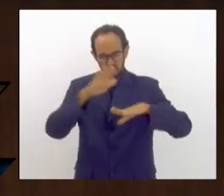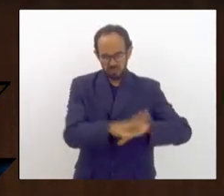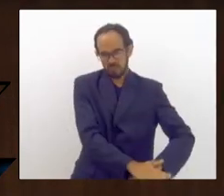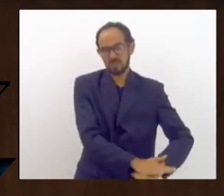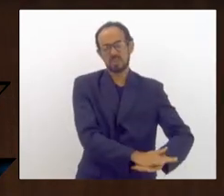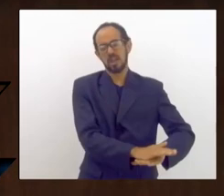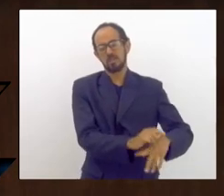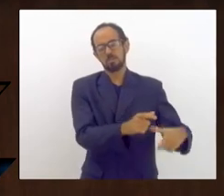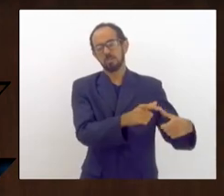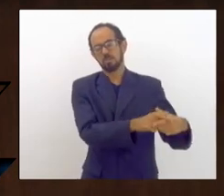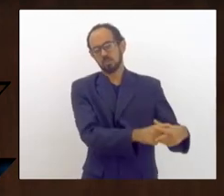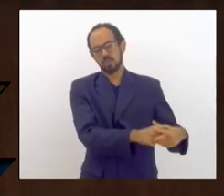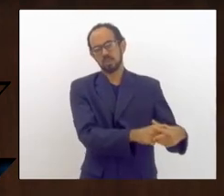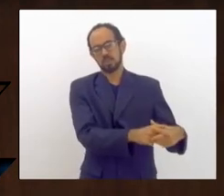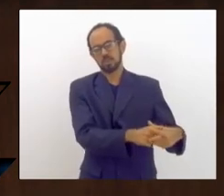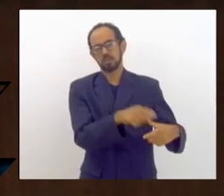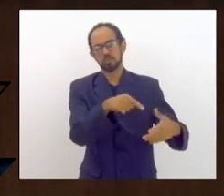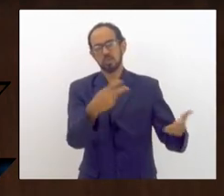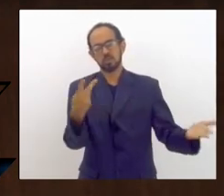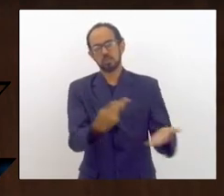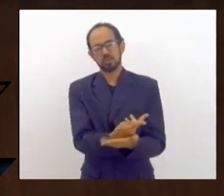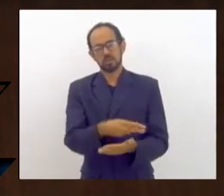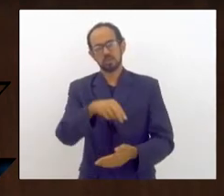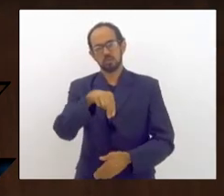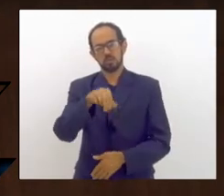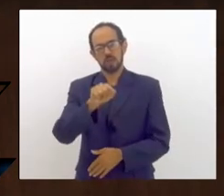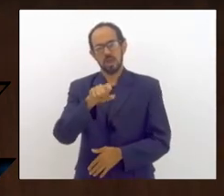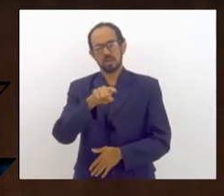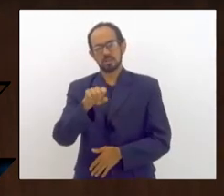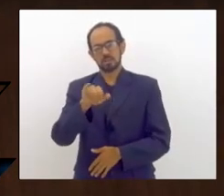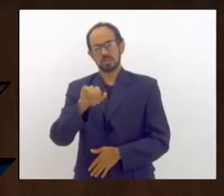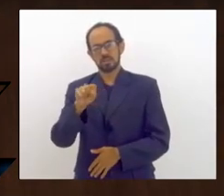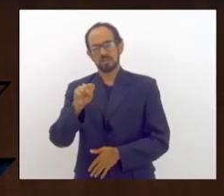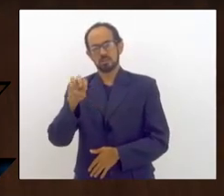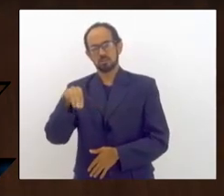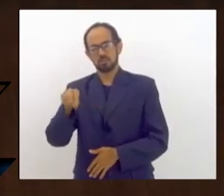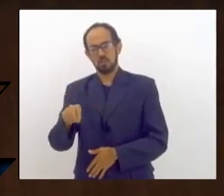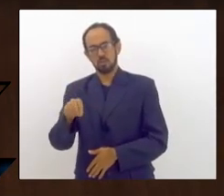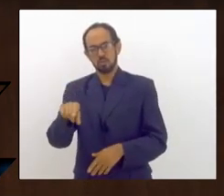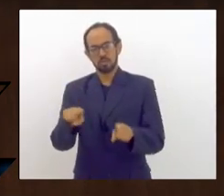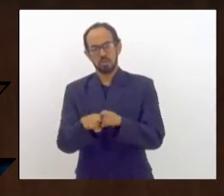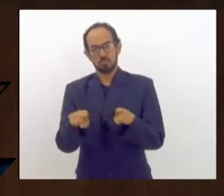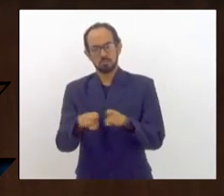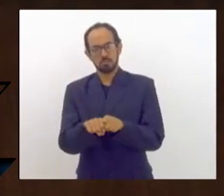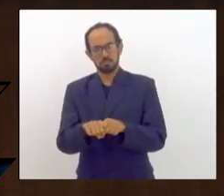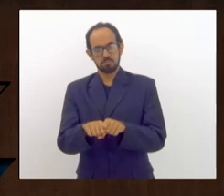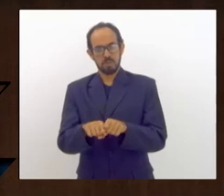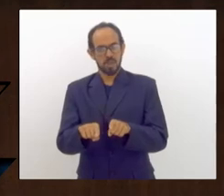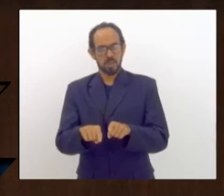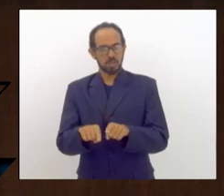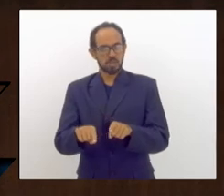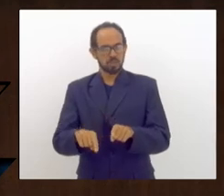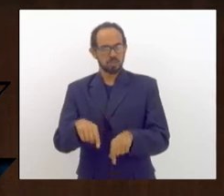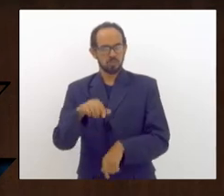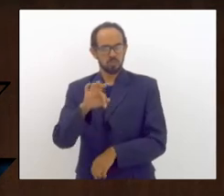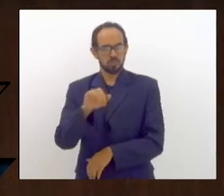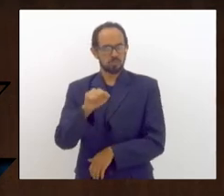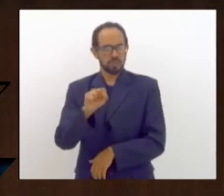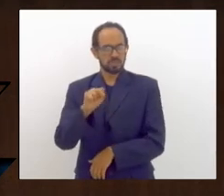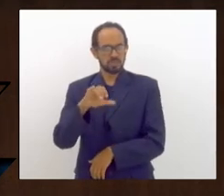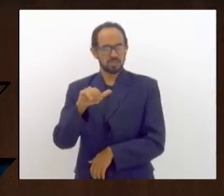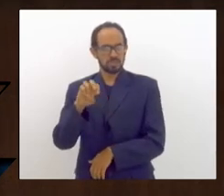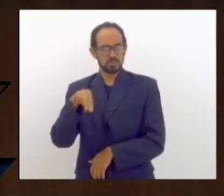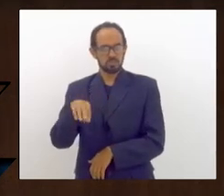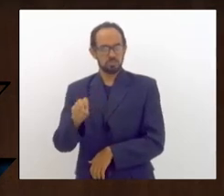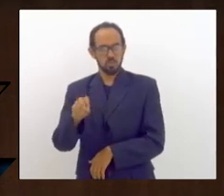muito típico do nazismo, foi muito claro e muito típico do fascismo. Isso está equivocado e isso não é comum a